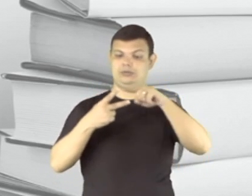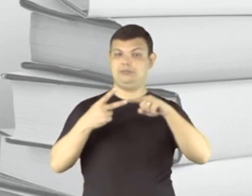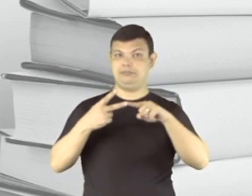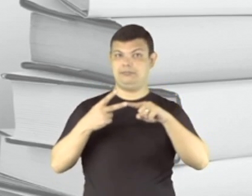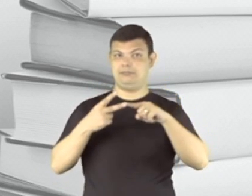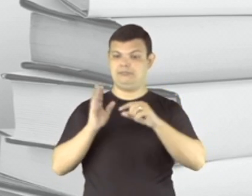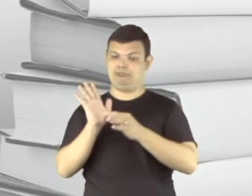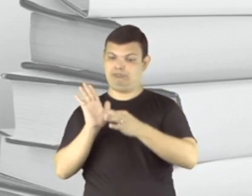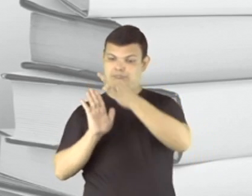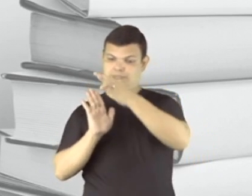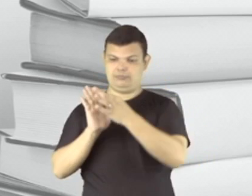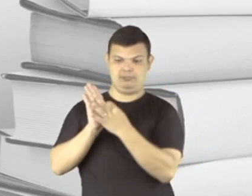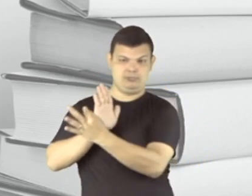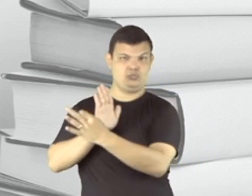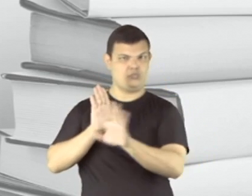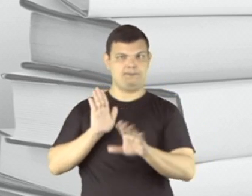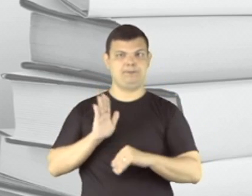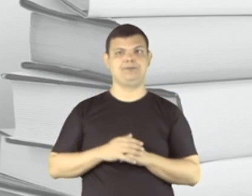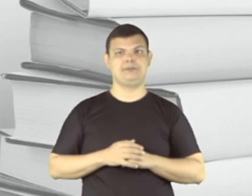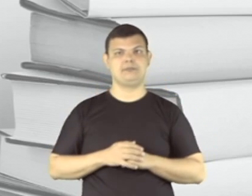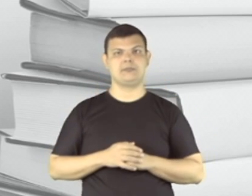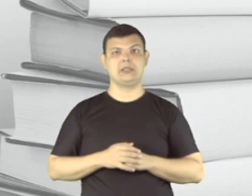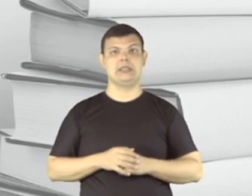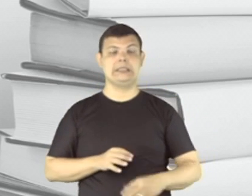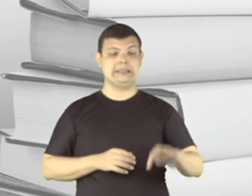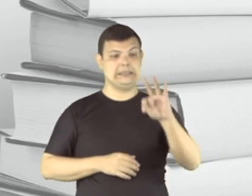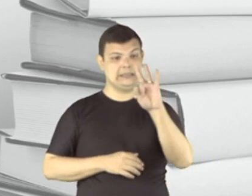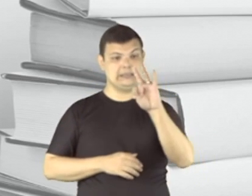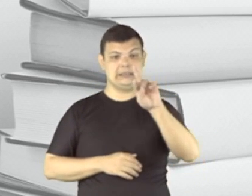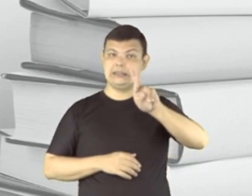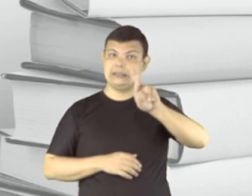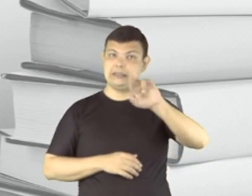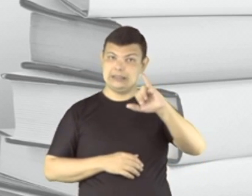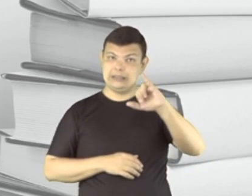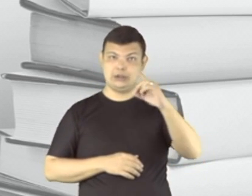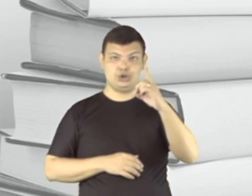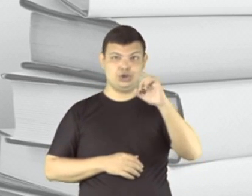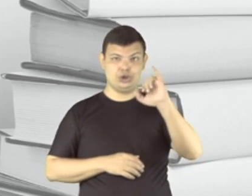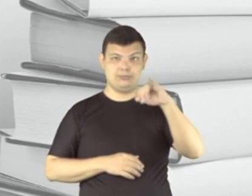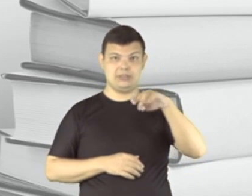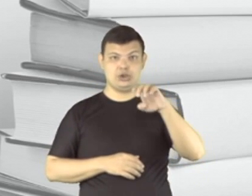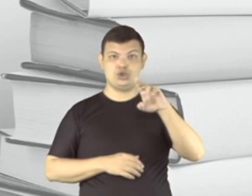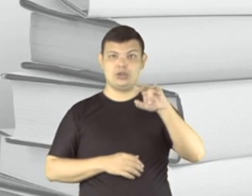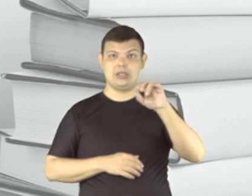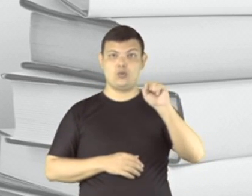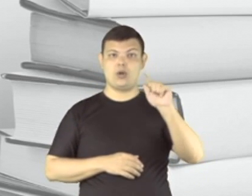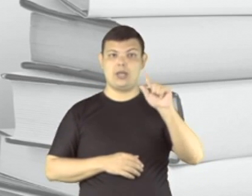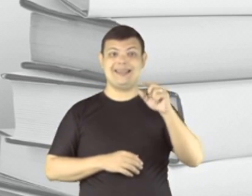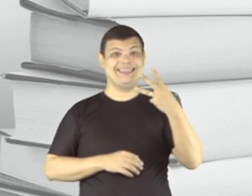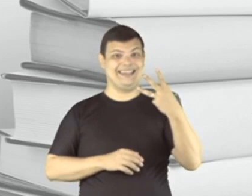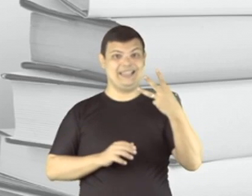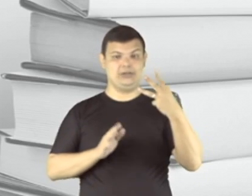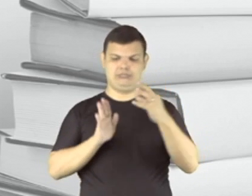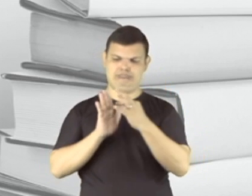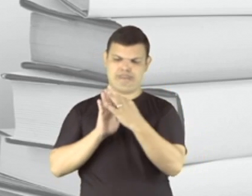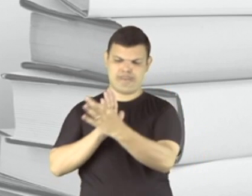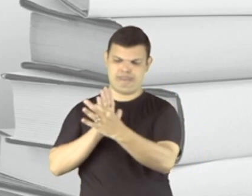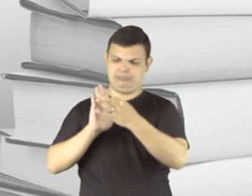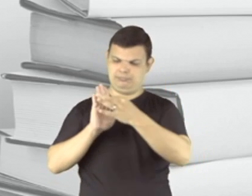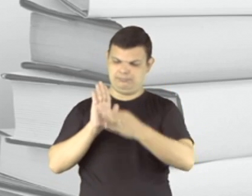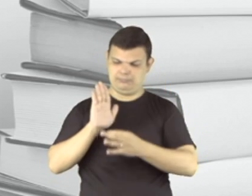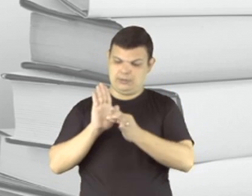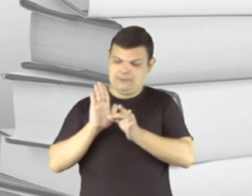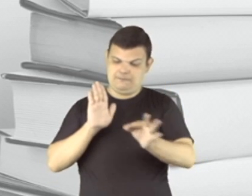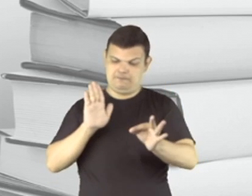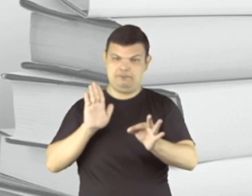as espaciais são aquelas que são tridimensionais, ou seja, 3 dimensões. Observe aqui, aqui eu